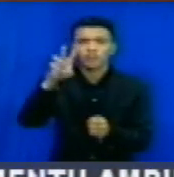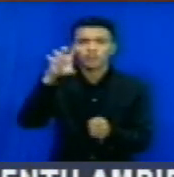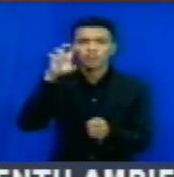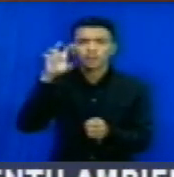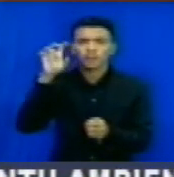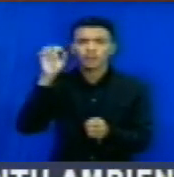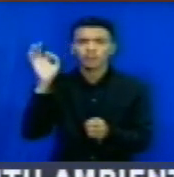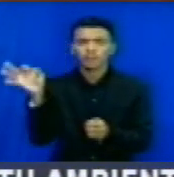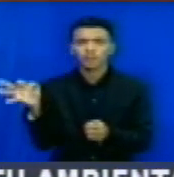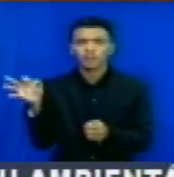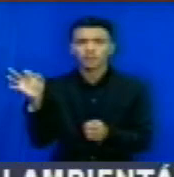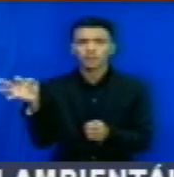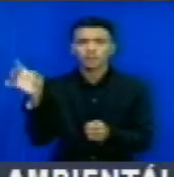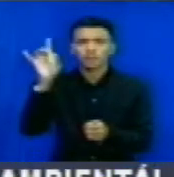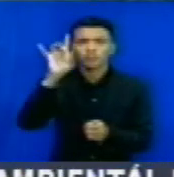sanulo resingualo.